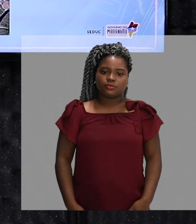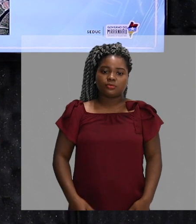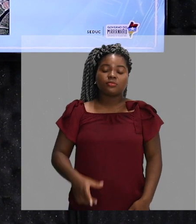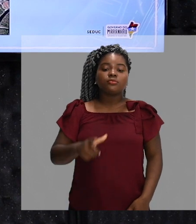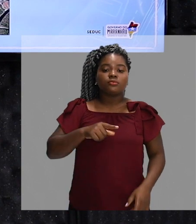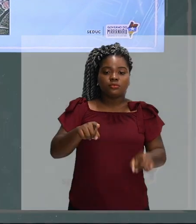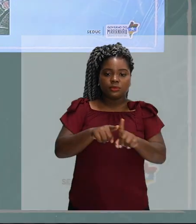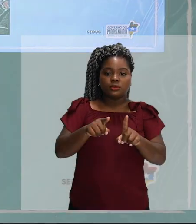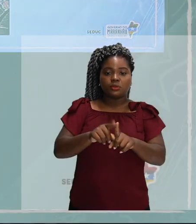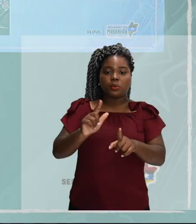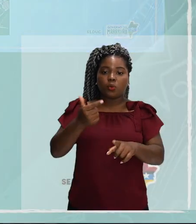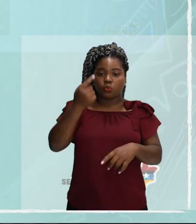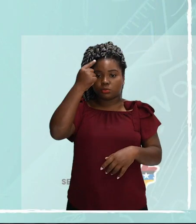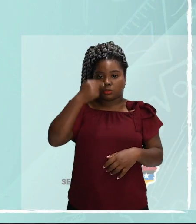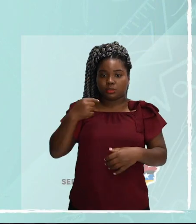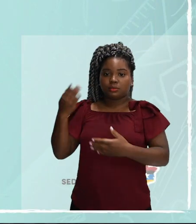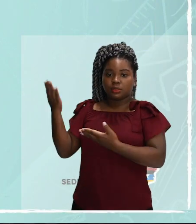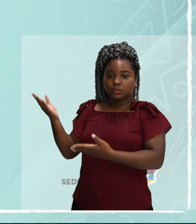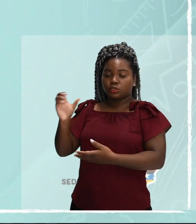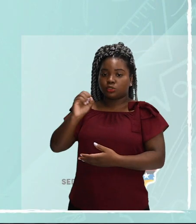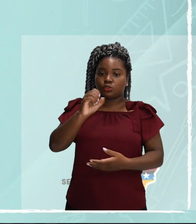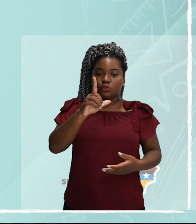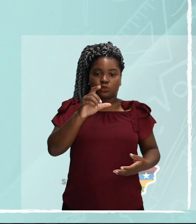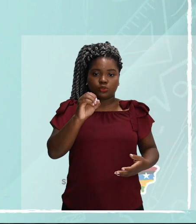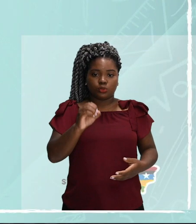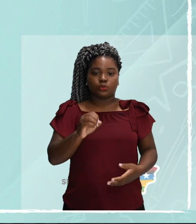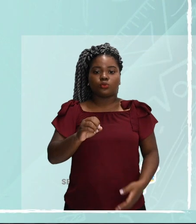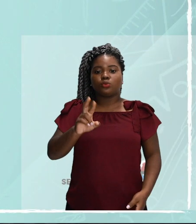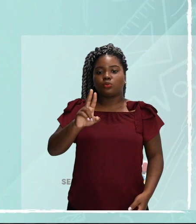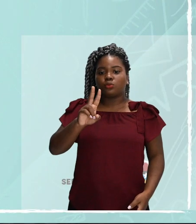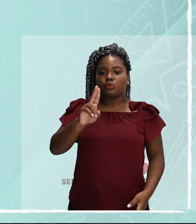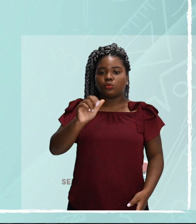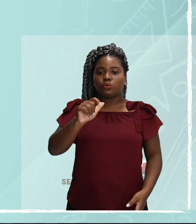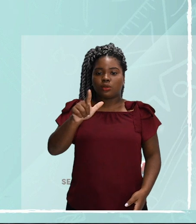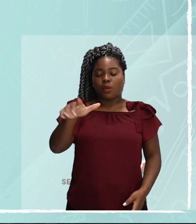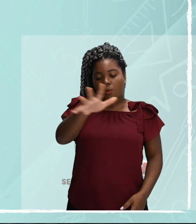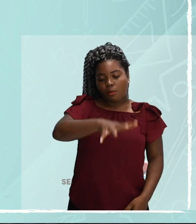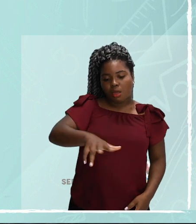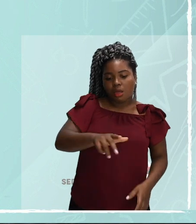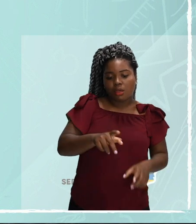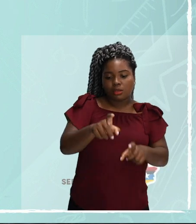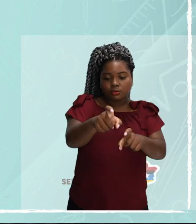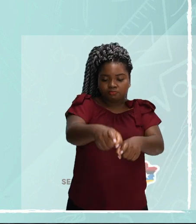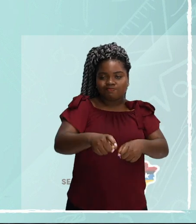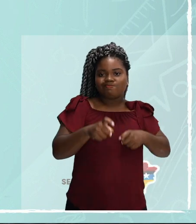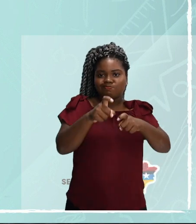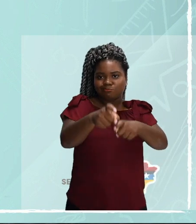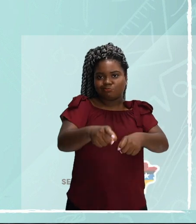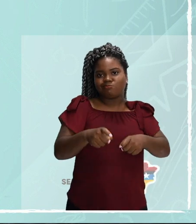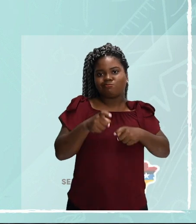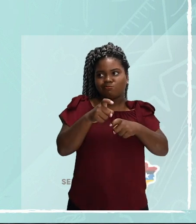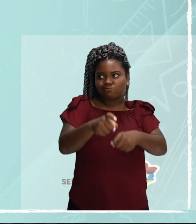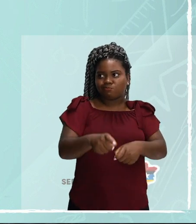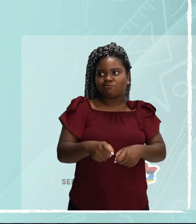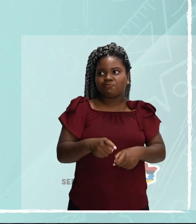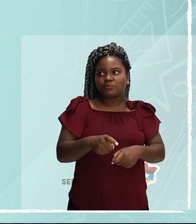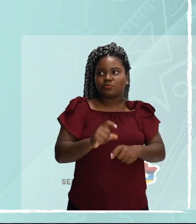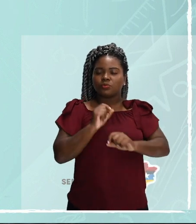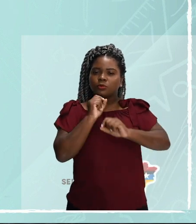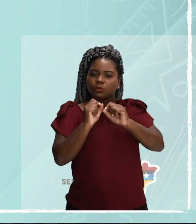Aqui nós temos a imagem de um solo rural, de uma área rural, em que